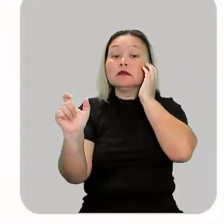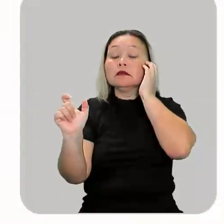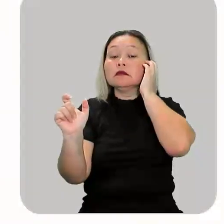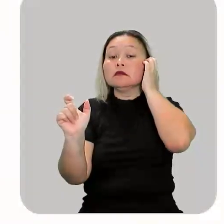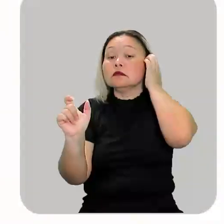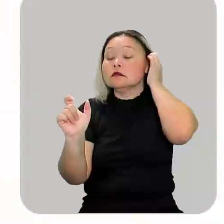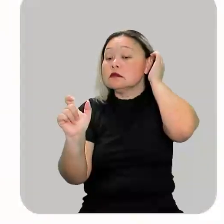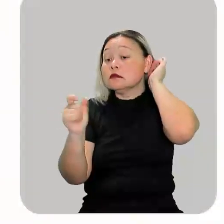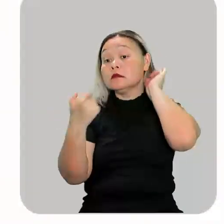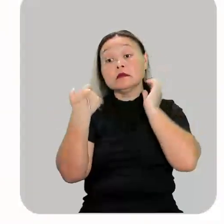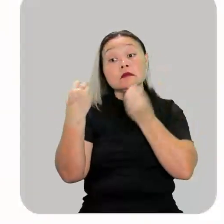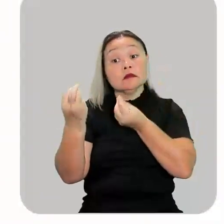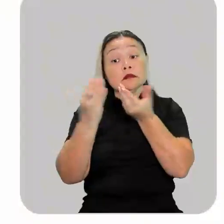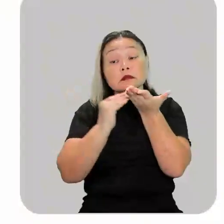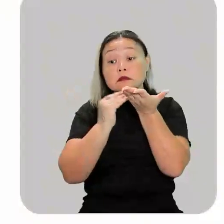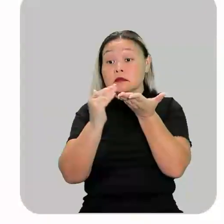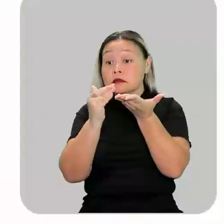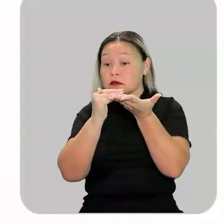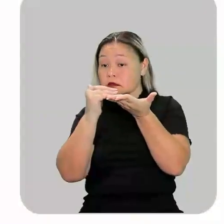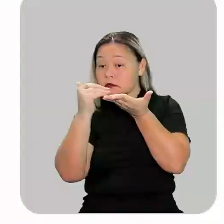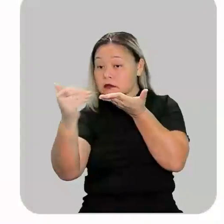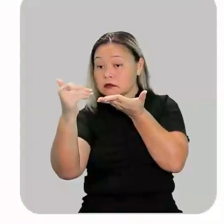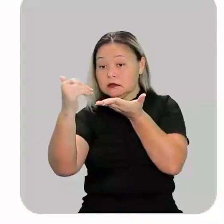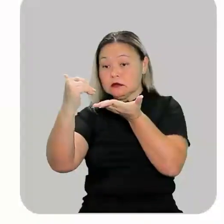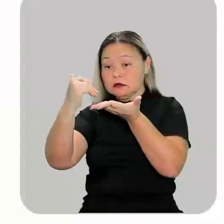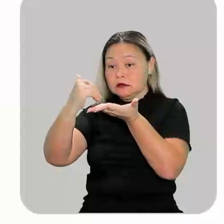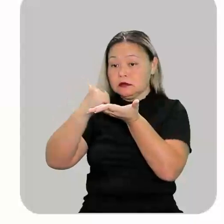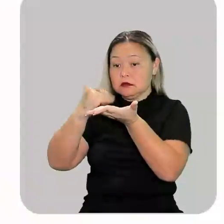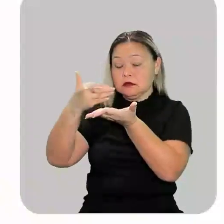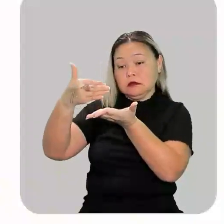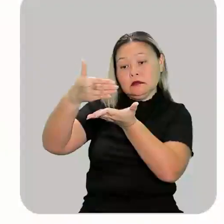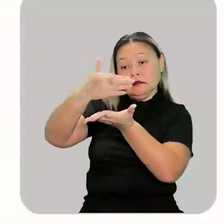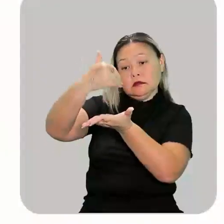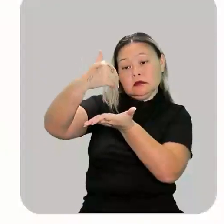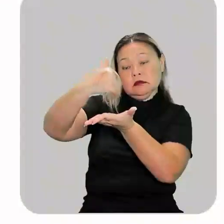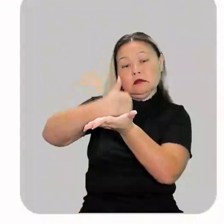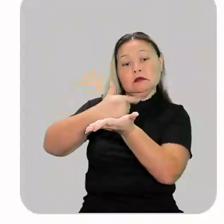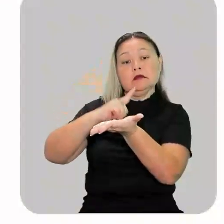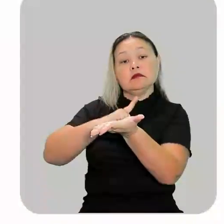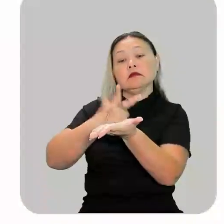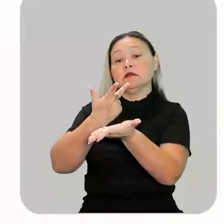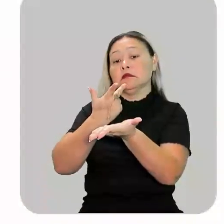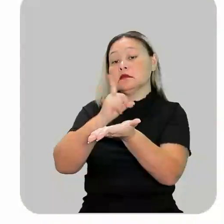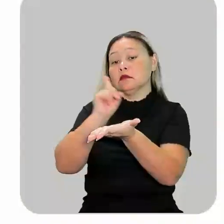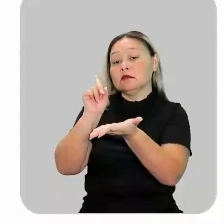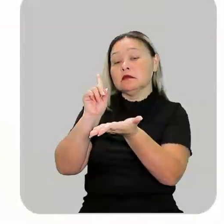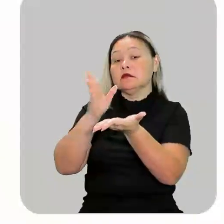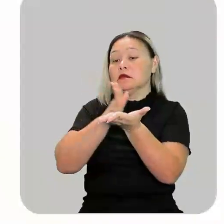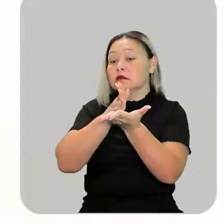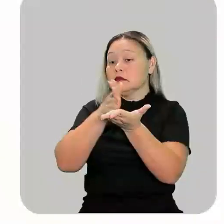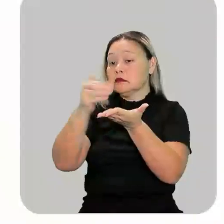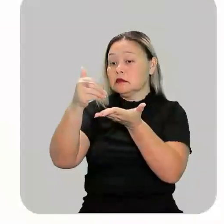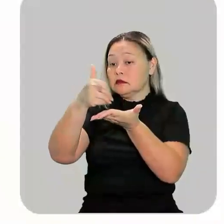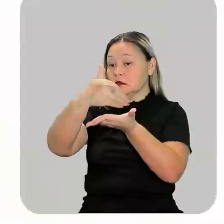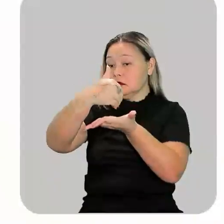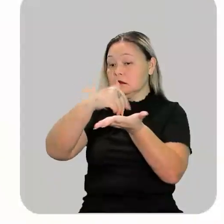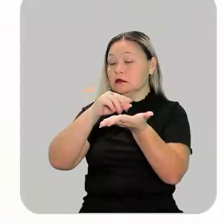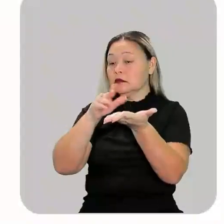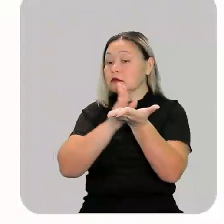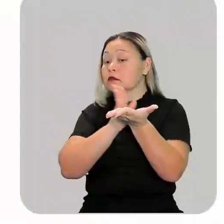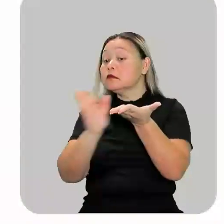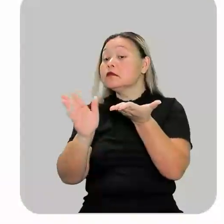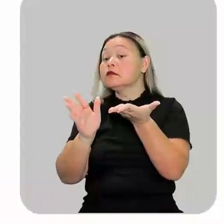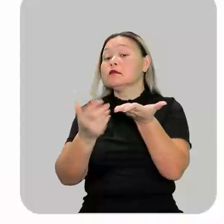ó. Indicar com a seta. Né? Muito Observa que importante, lá né? ele disse, né? Ó, indicou com as